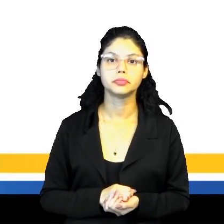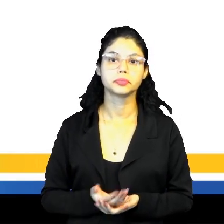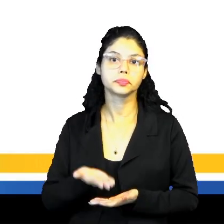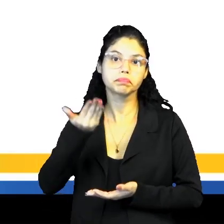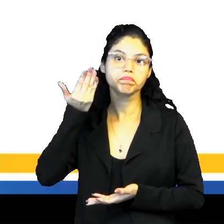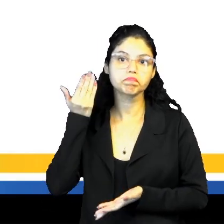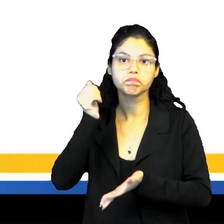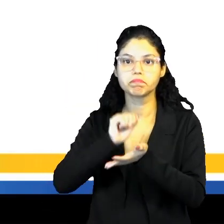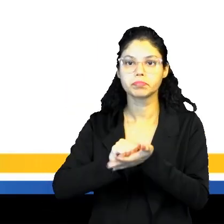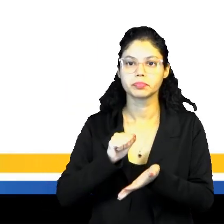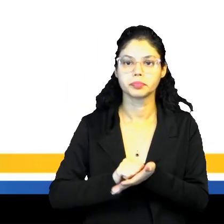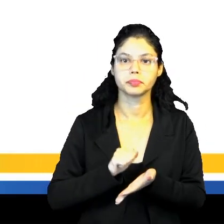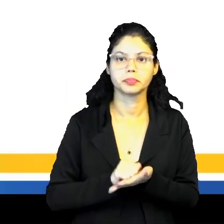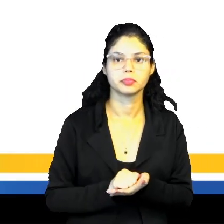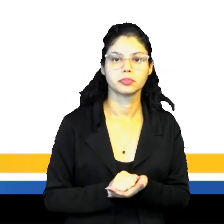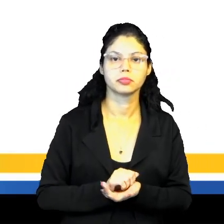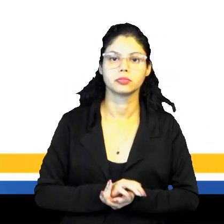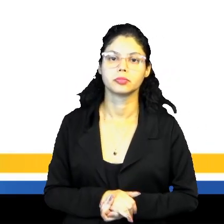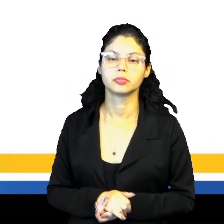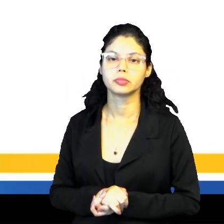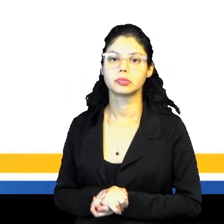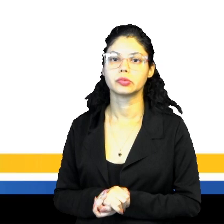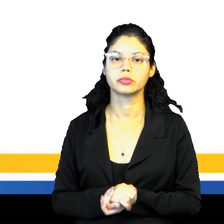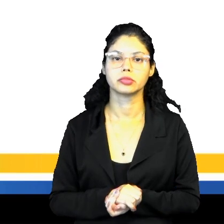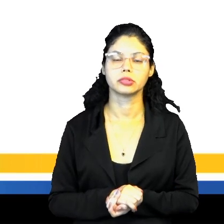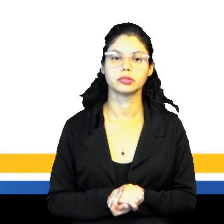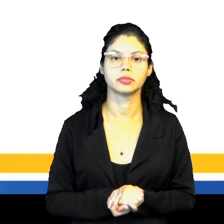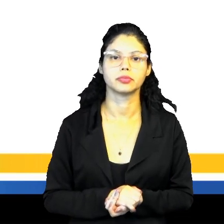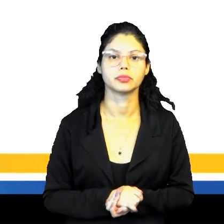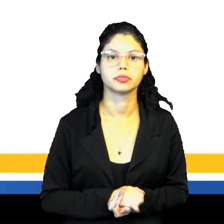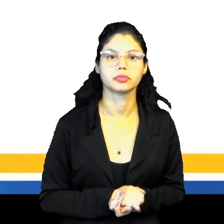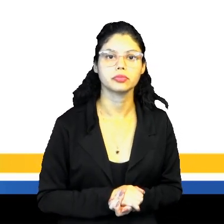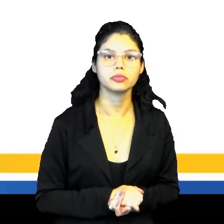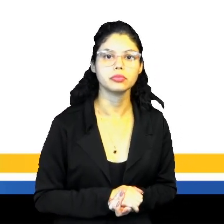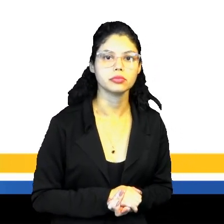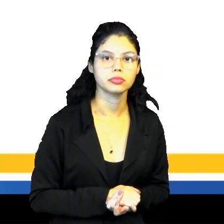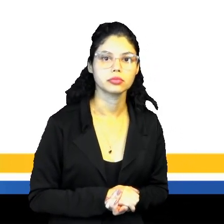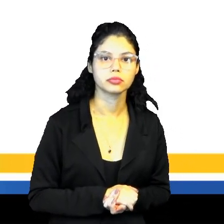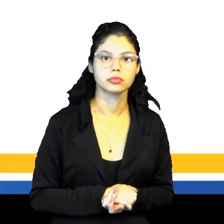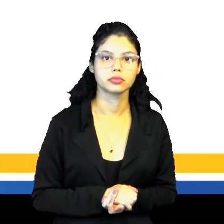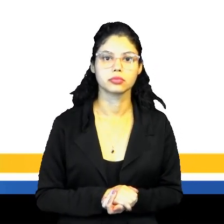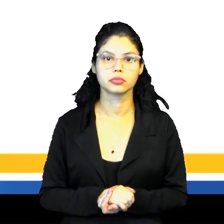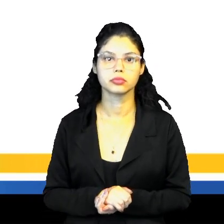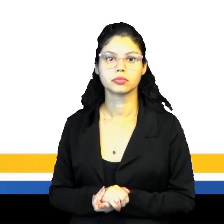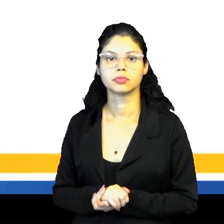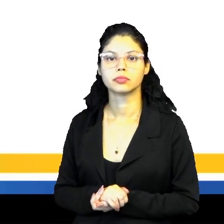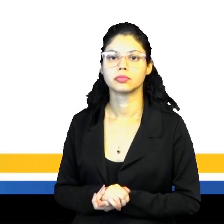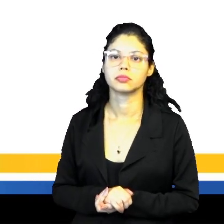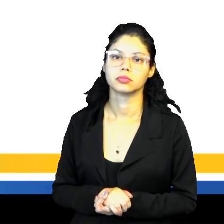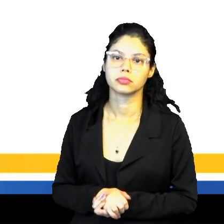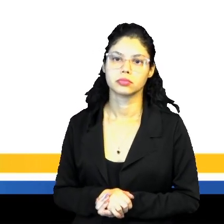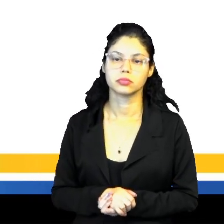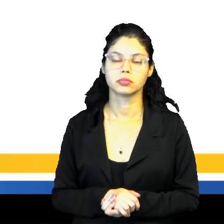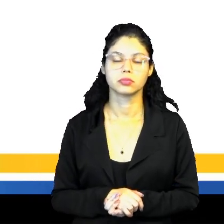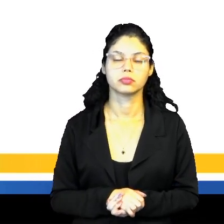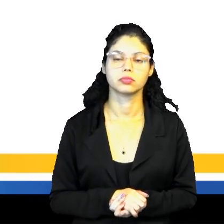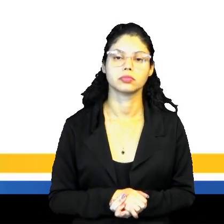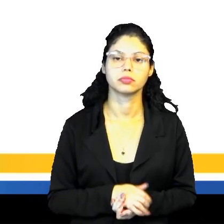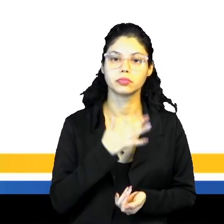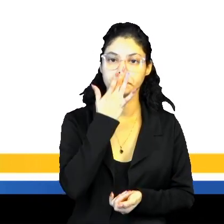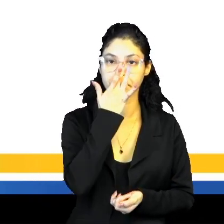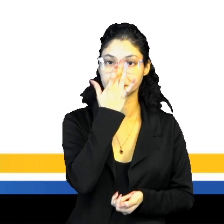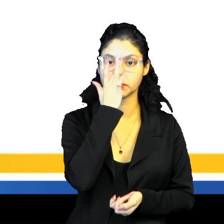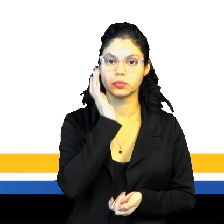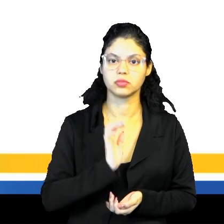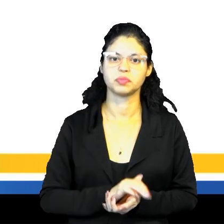Então, antes de escrever, ou falar sobre algum destes temas, importante o quê? Informar-se corretamente para eles não cometer